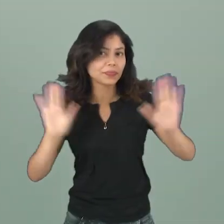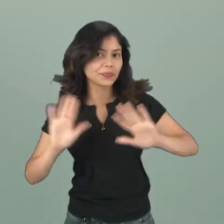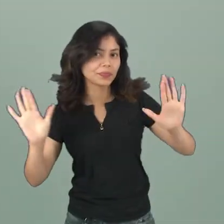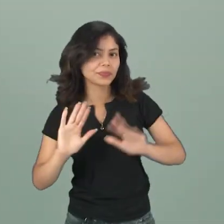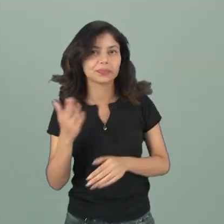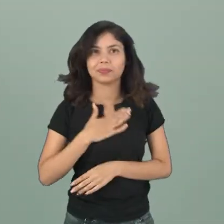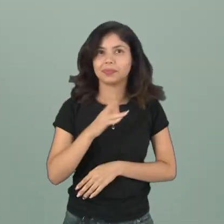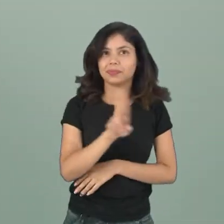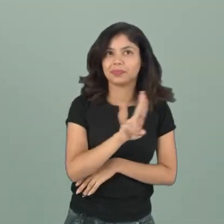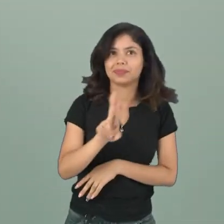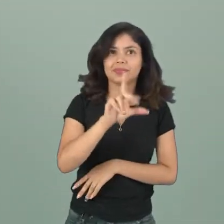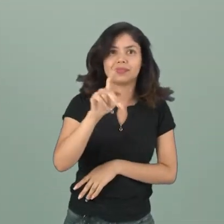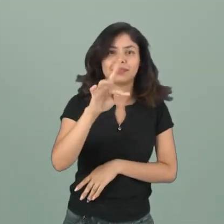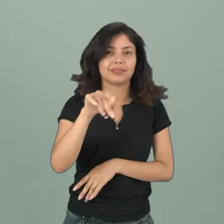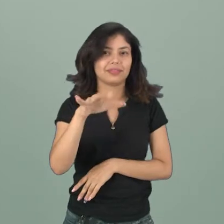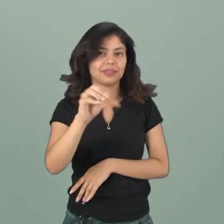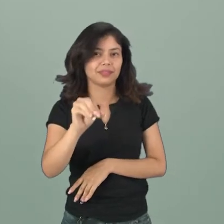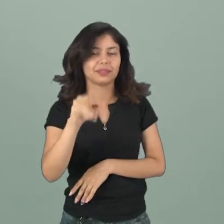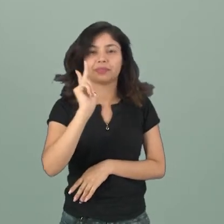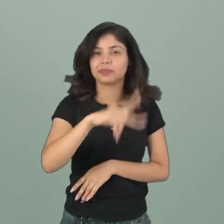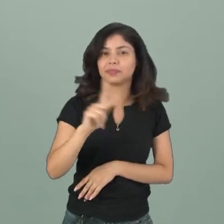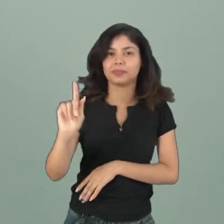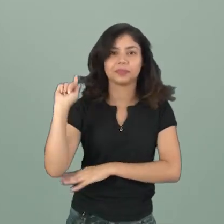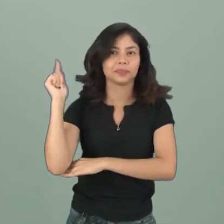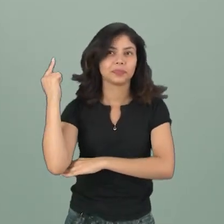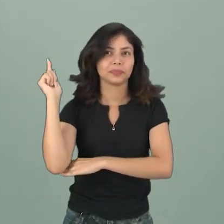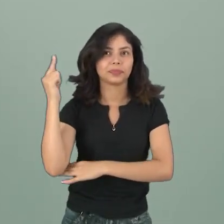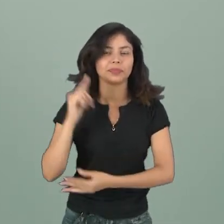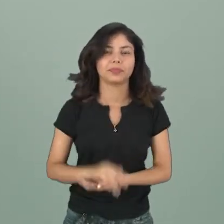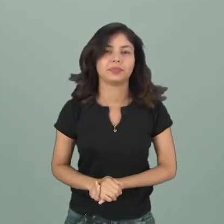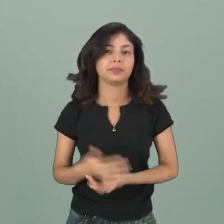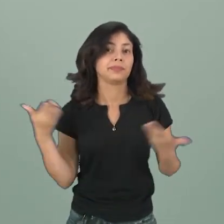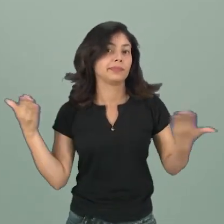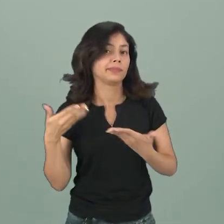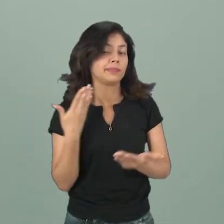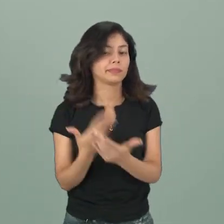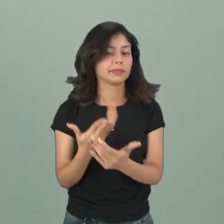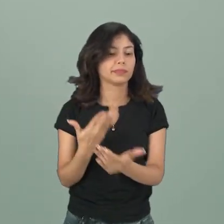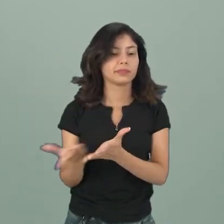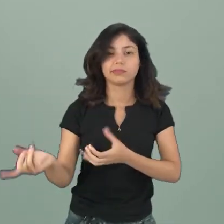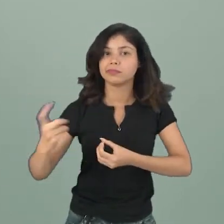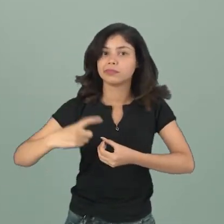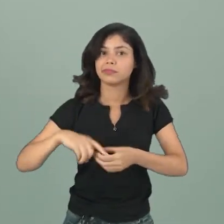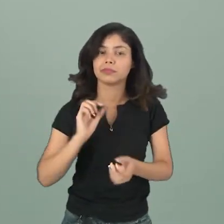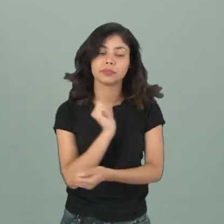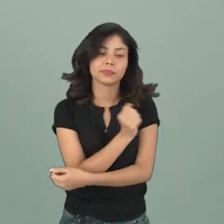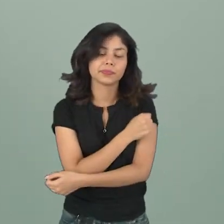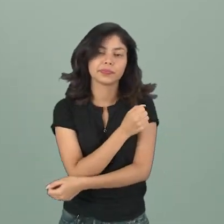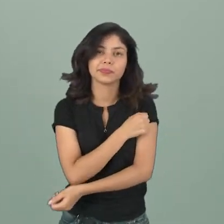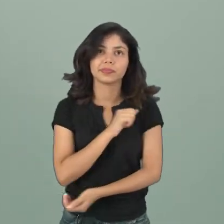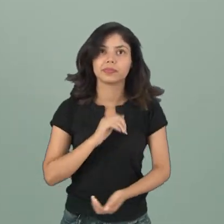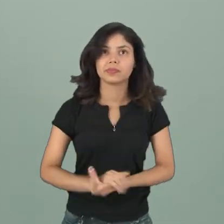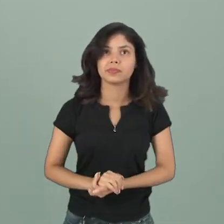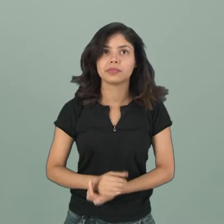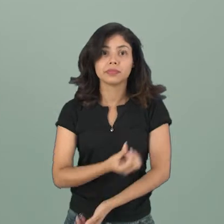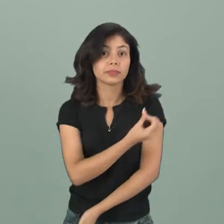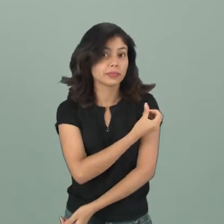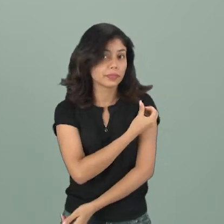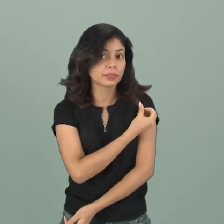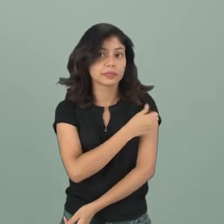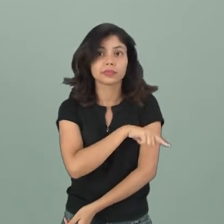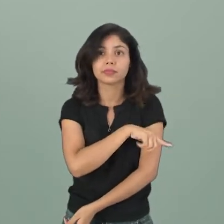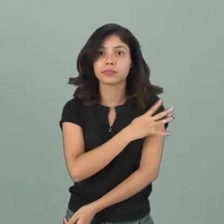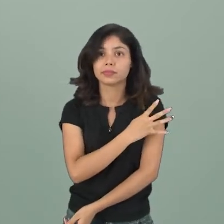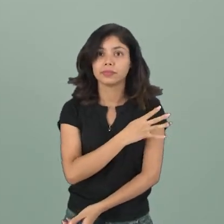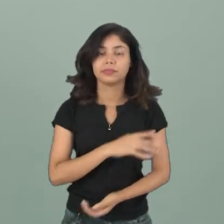Olá, meu nome é Cleilton Amaral, professor de Geografia, e o nosso estudo de hoje é voltado para os alunos do 6º ano do